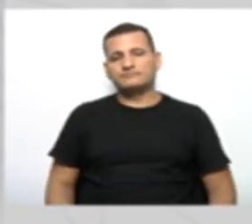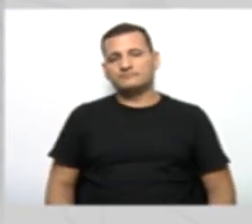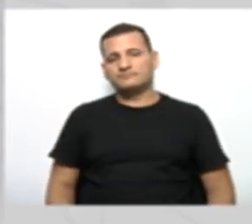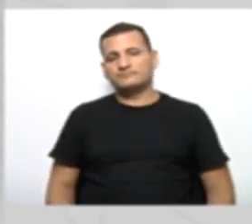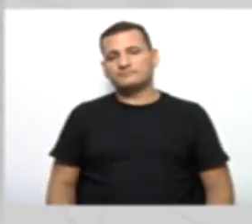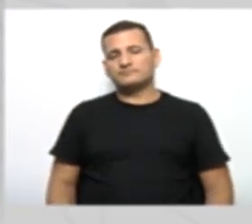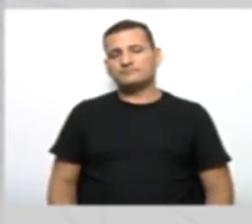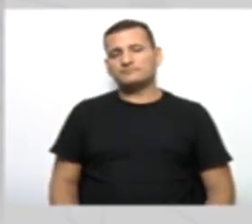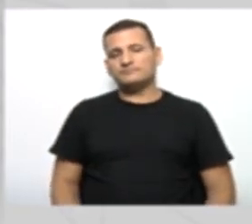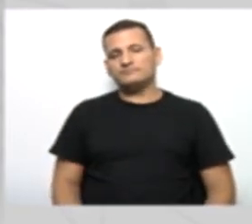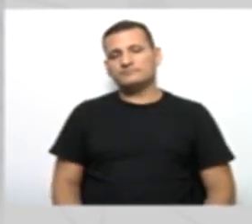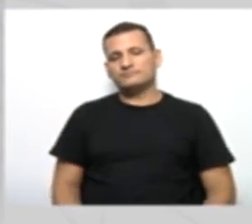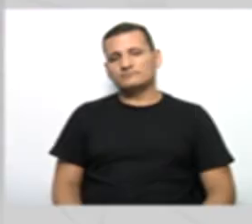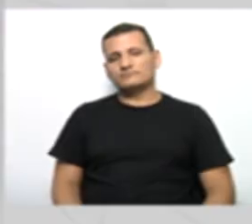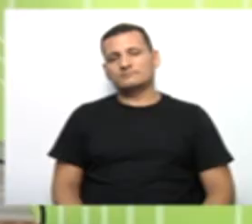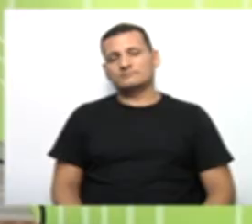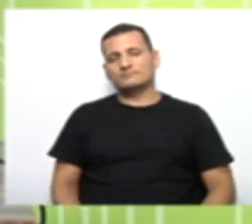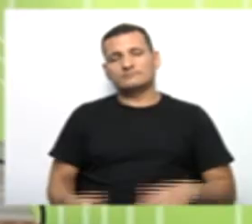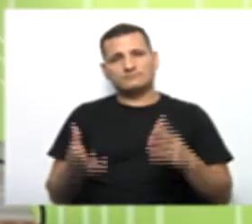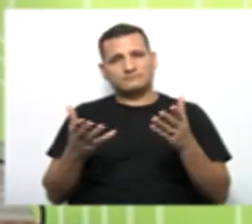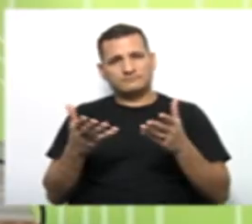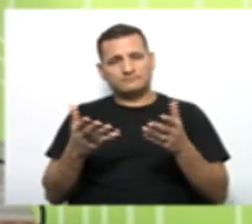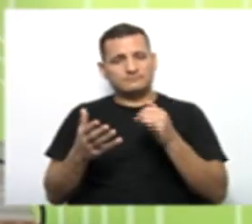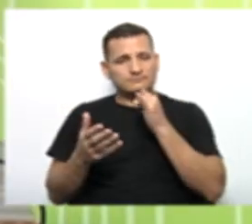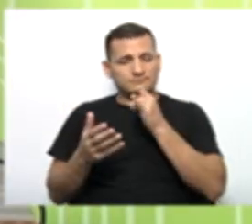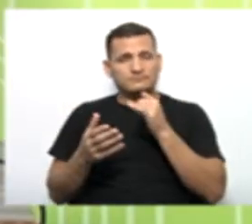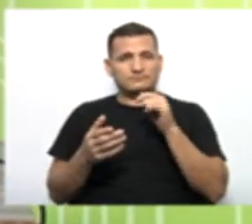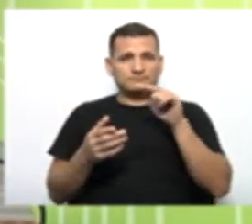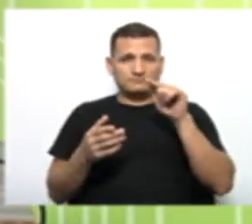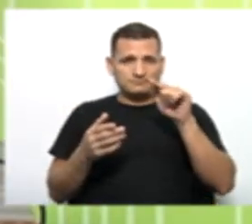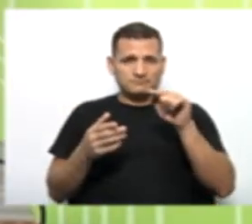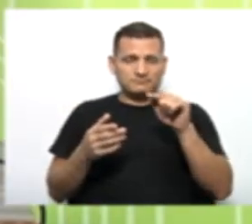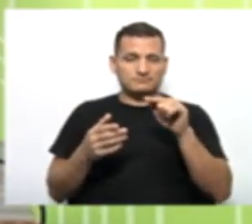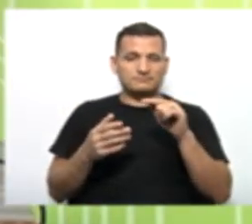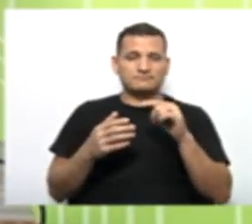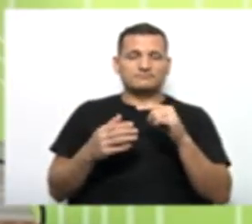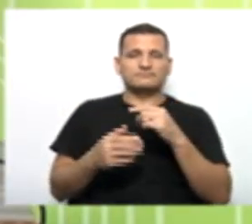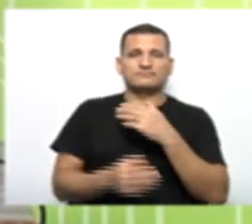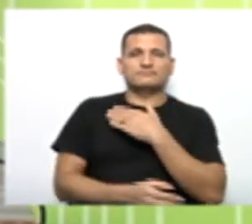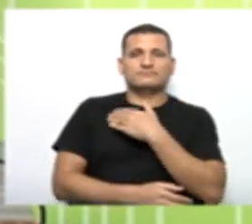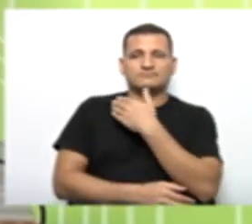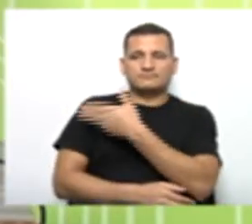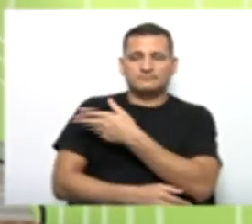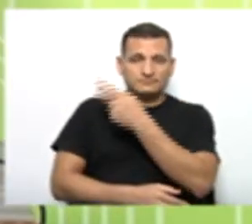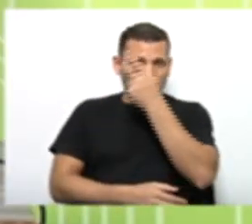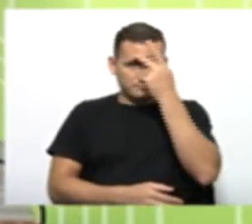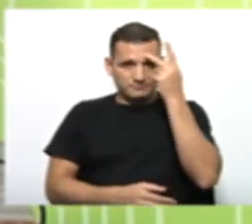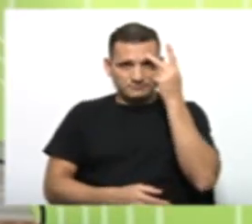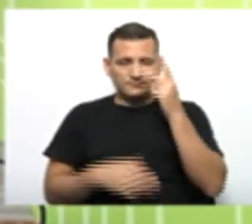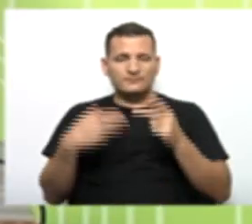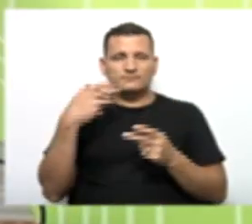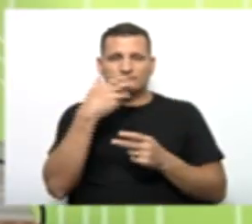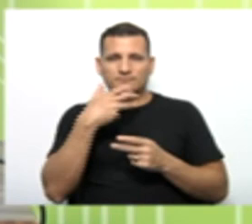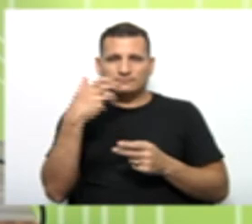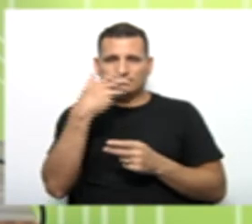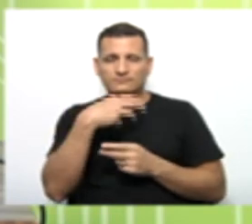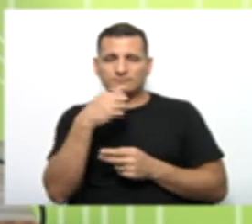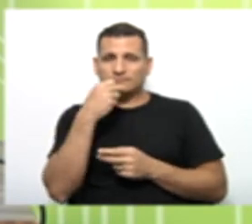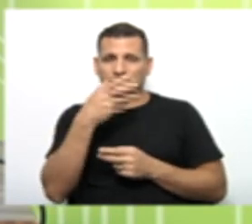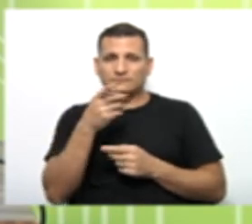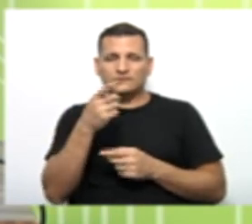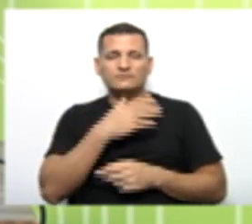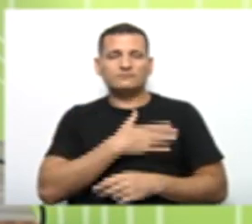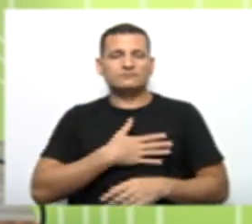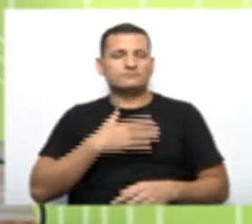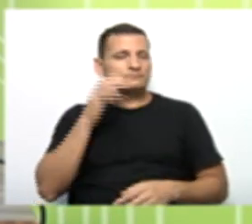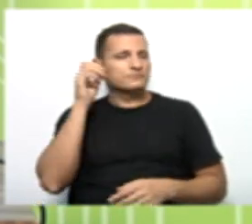se você está ao lado de uma pessoa que está cantando muito bem, então você vai ter o prazer de ouvir